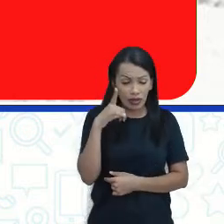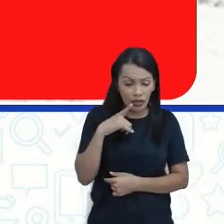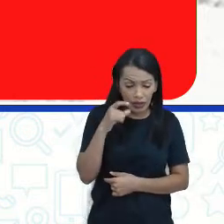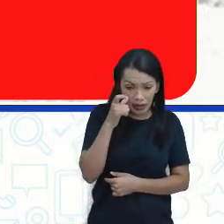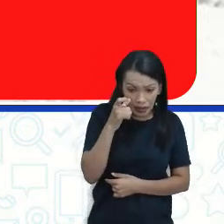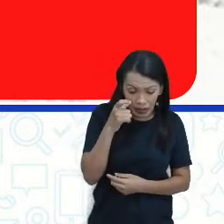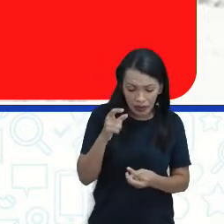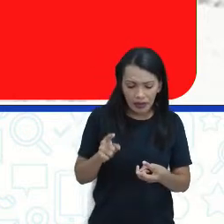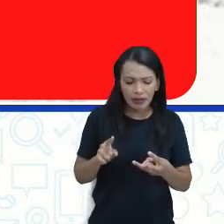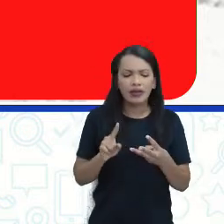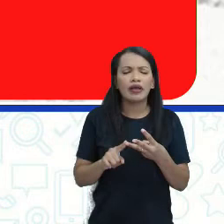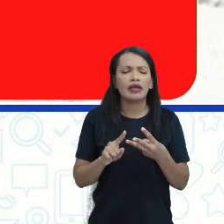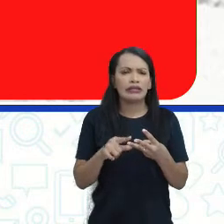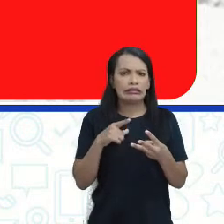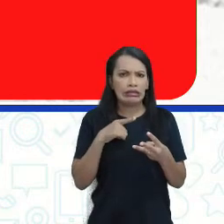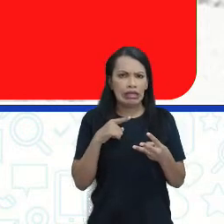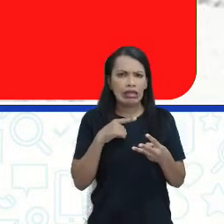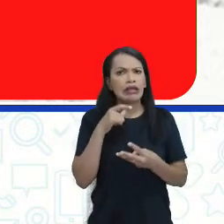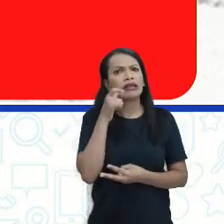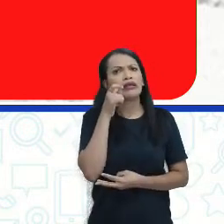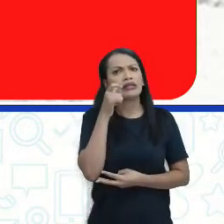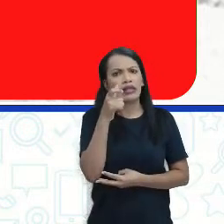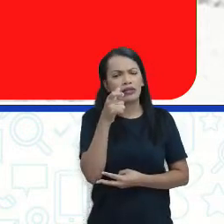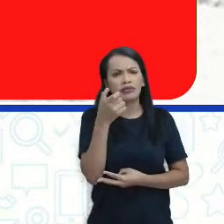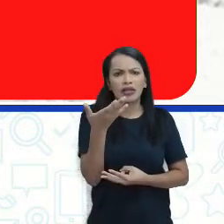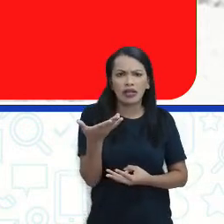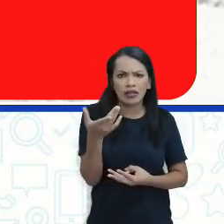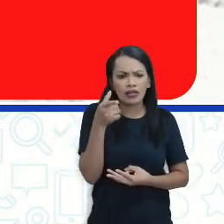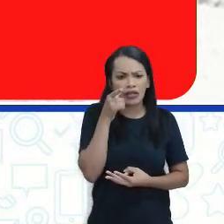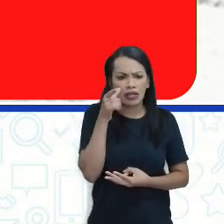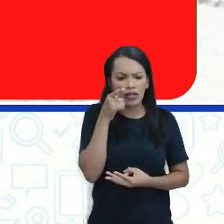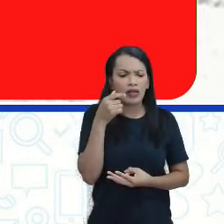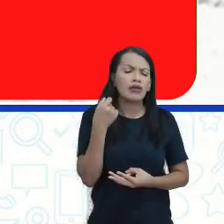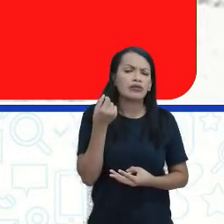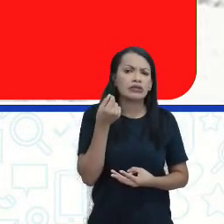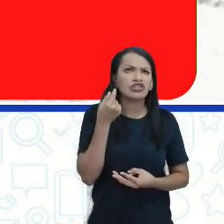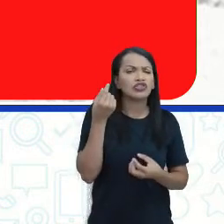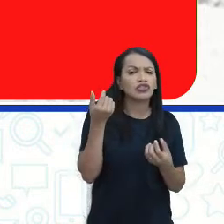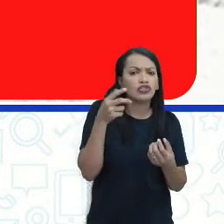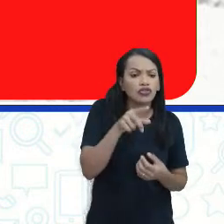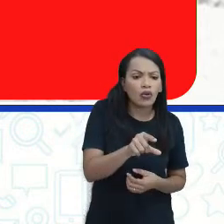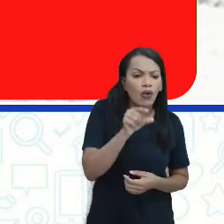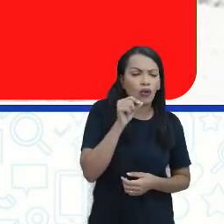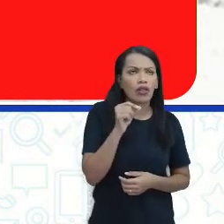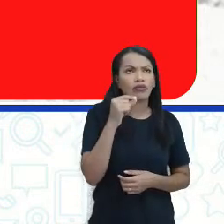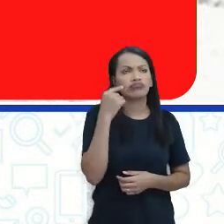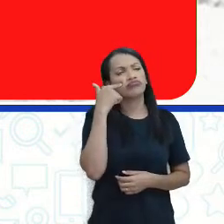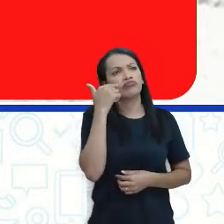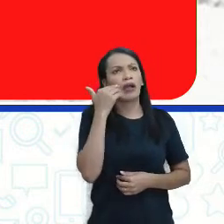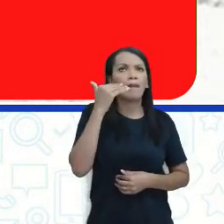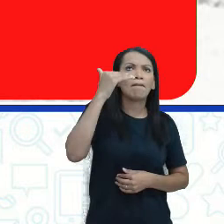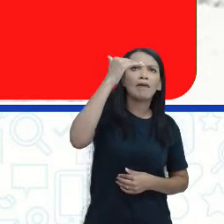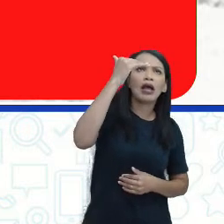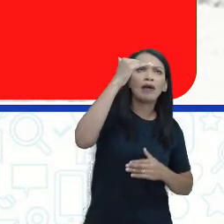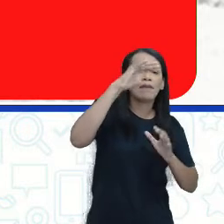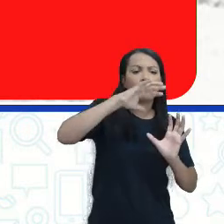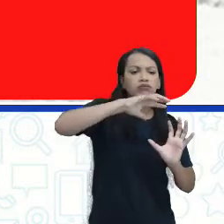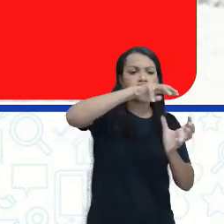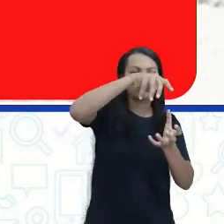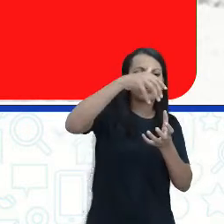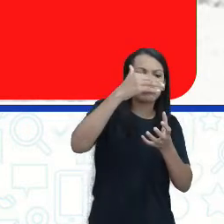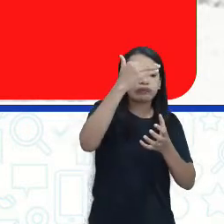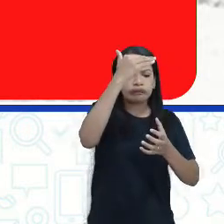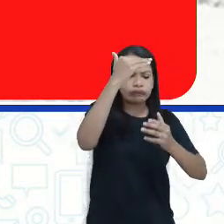direito à autodeterminação. Veja, o princípio de autodeterminação dos povos é um princípio estabelecido, né,